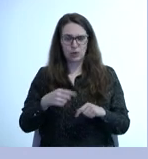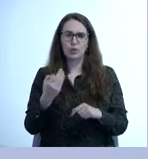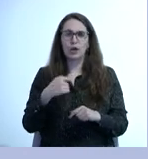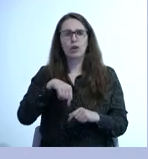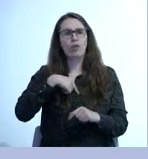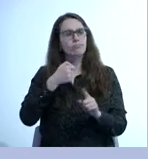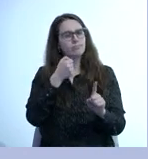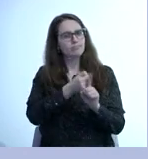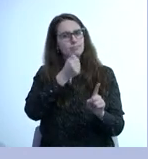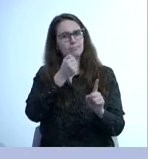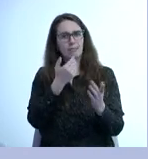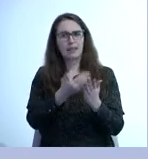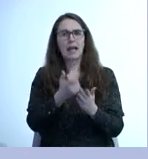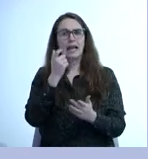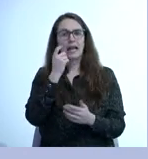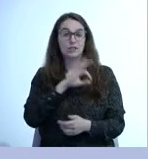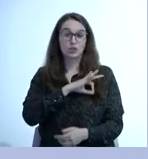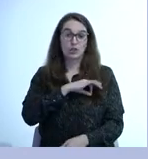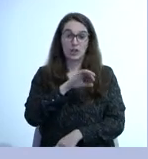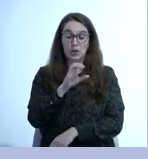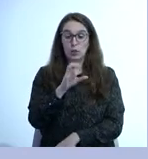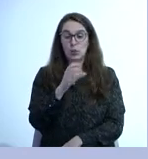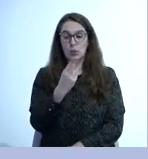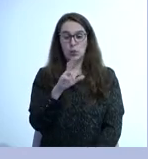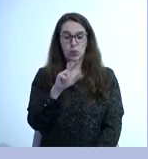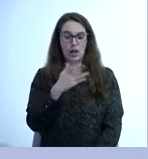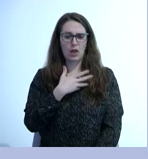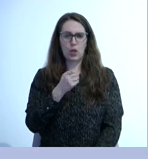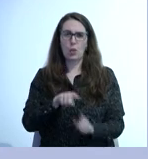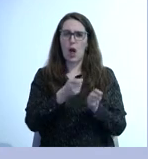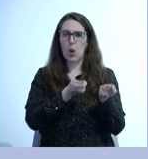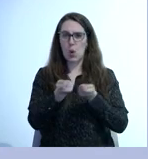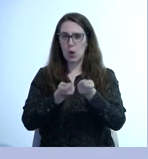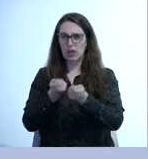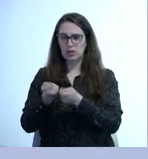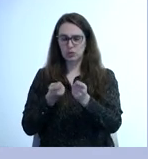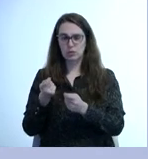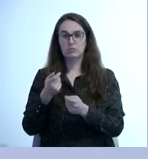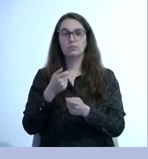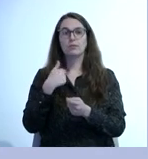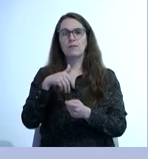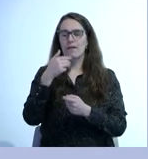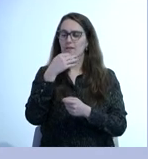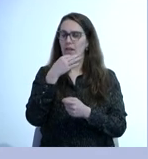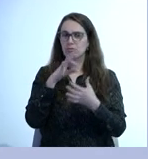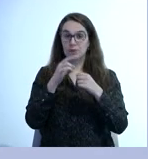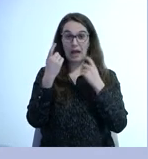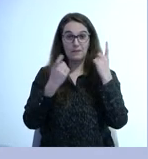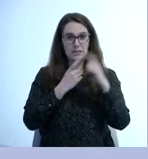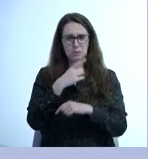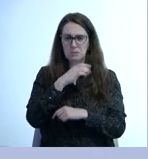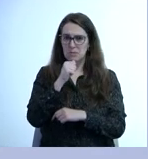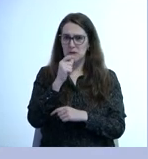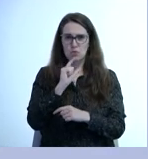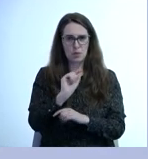desafiadas pela curadora para virem fazer uma reflexão, que eu não vou abrir ainda o âmbito dessa reflexão, mas que